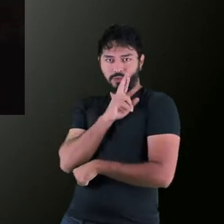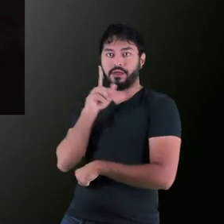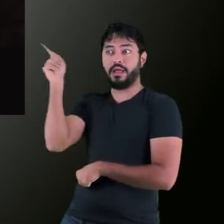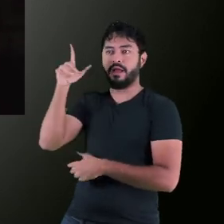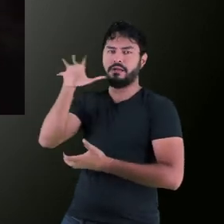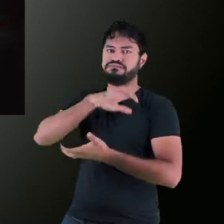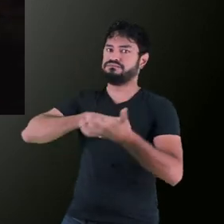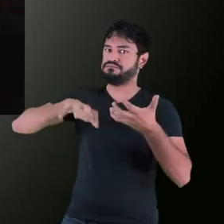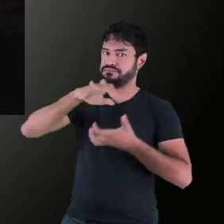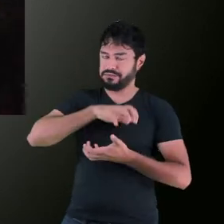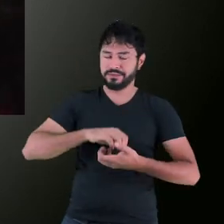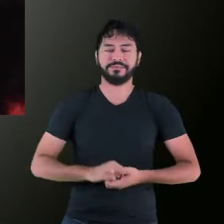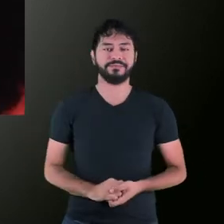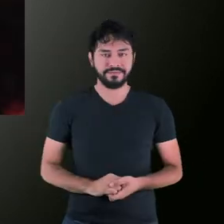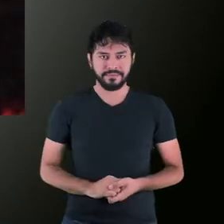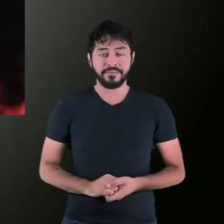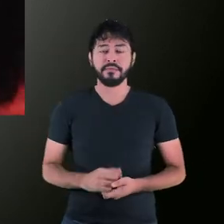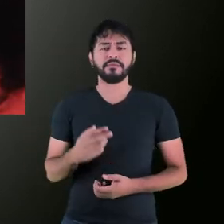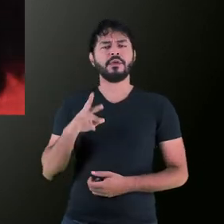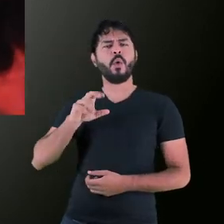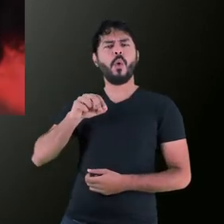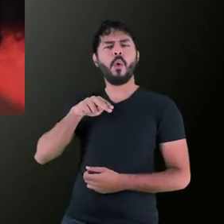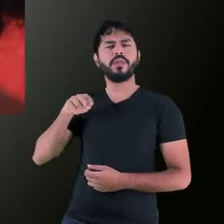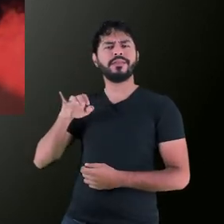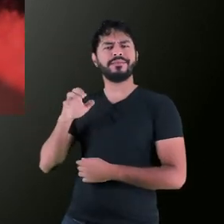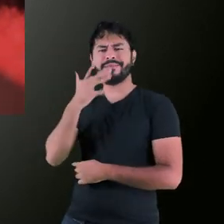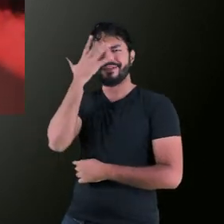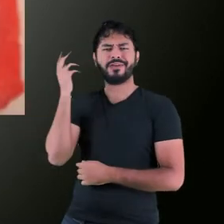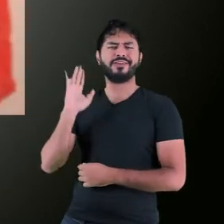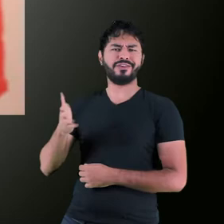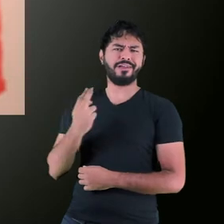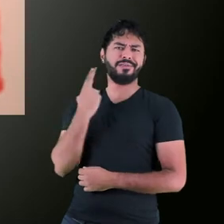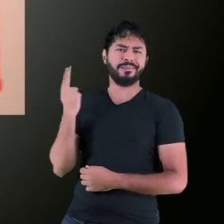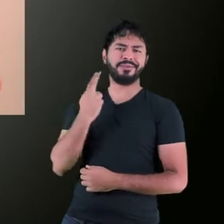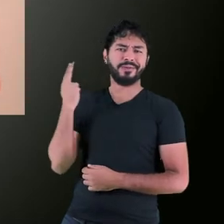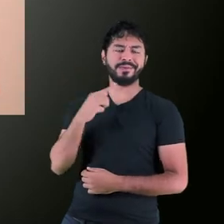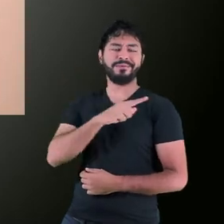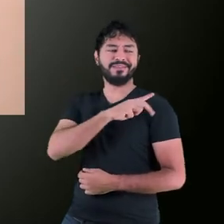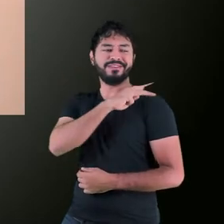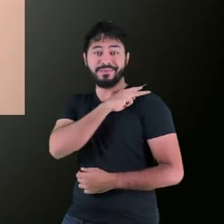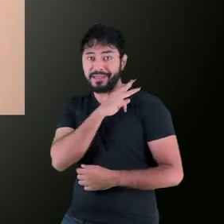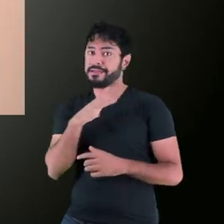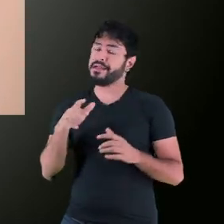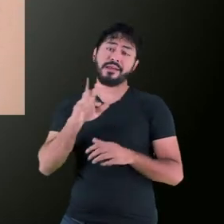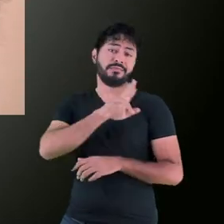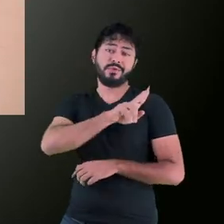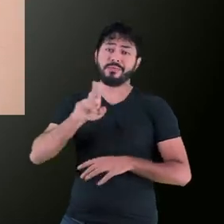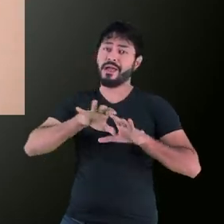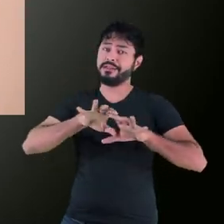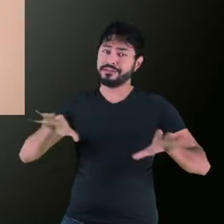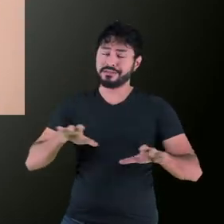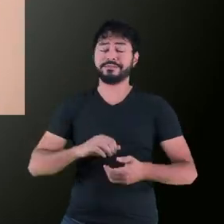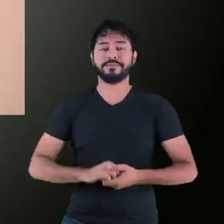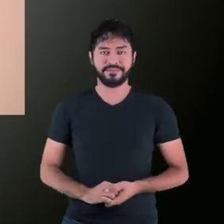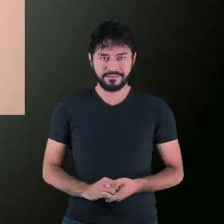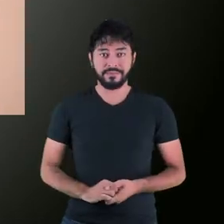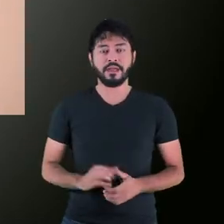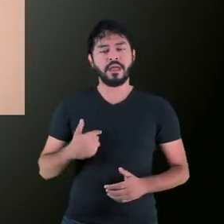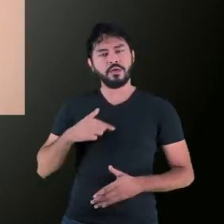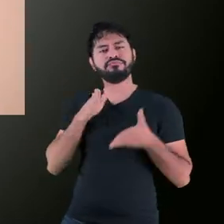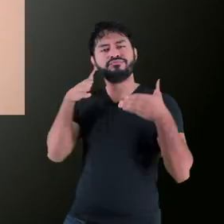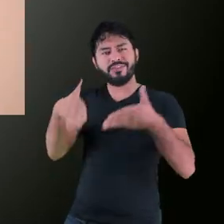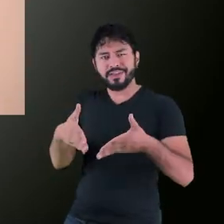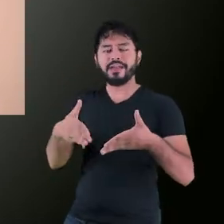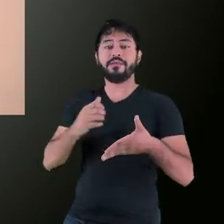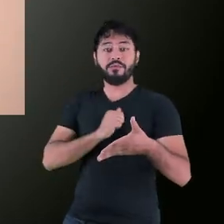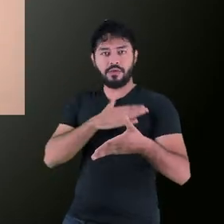esse nome mesmo na escola, no meu ensino médio. E daí ficou isso, Rony Kolontai. Eu cheguei no IF Caruaru em